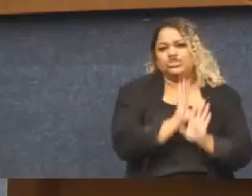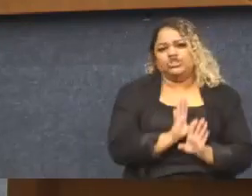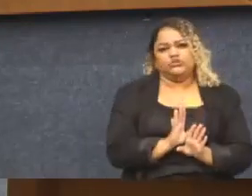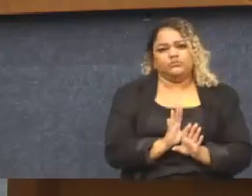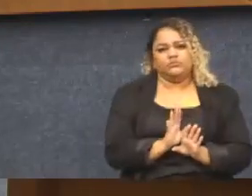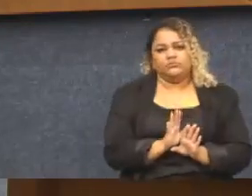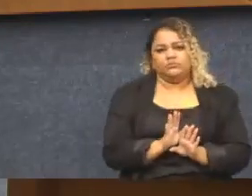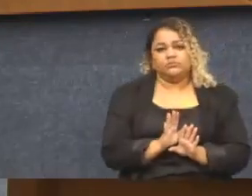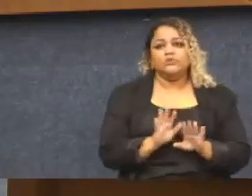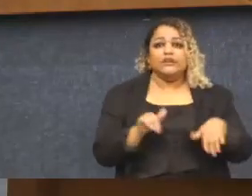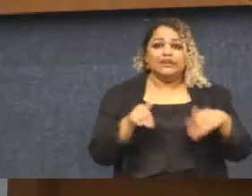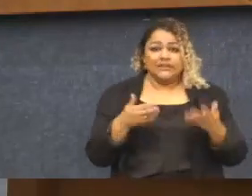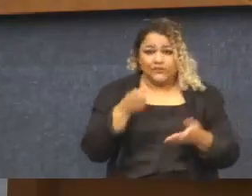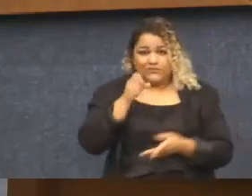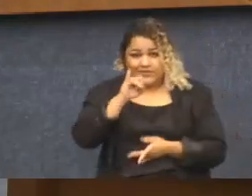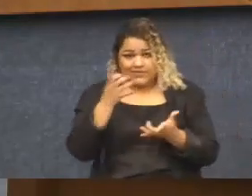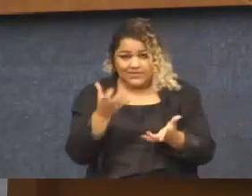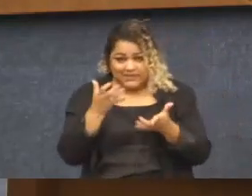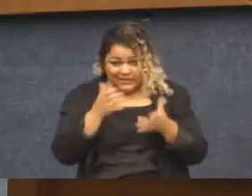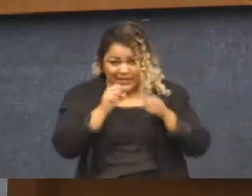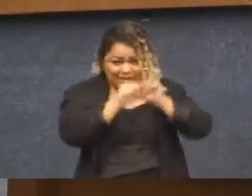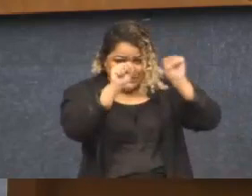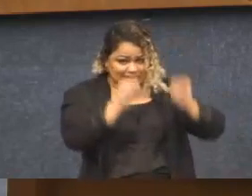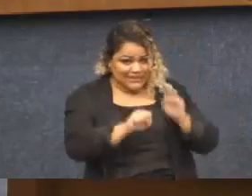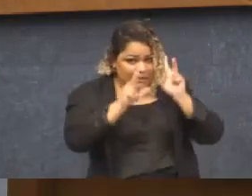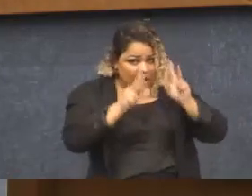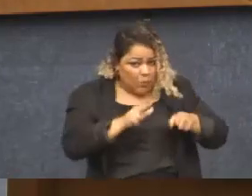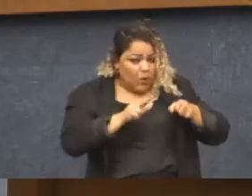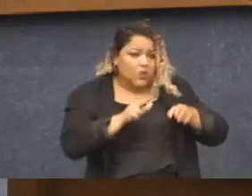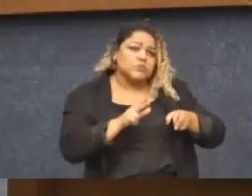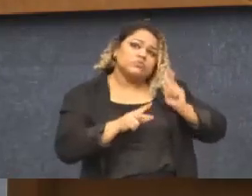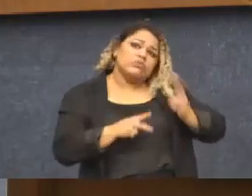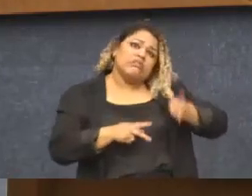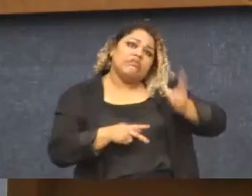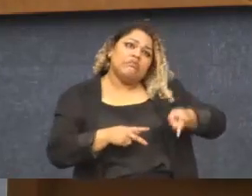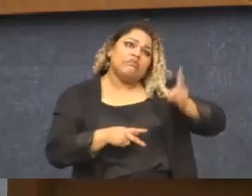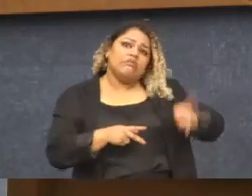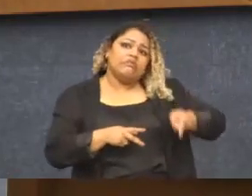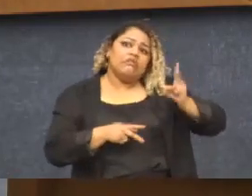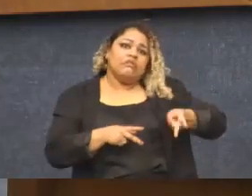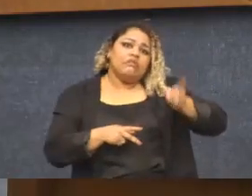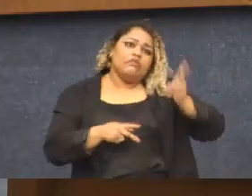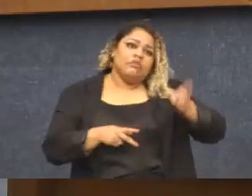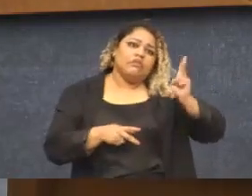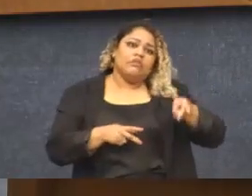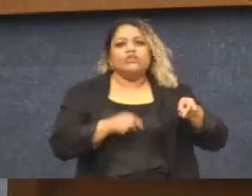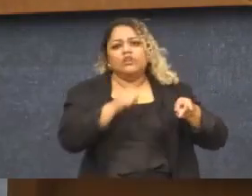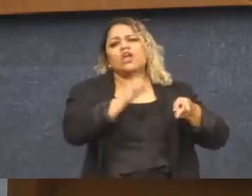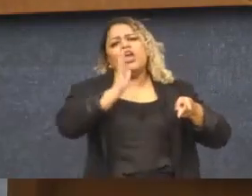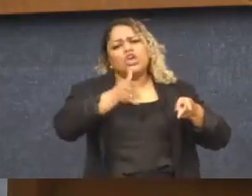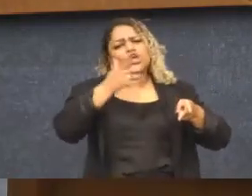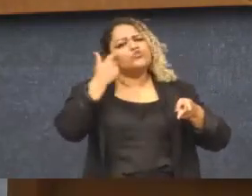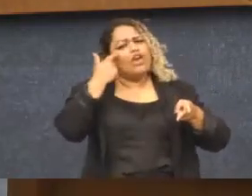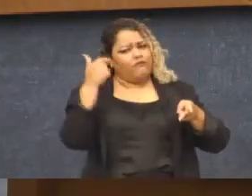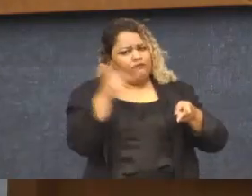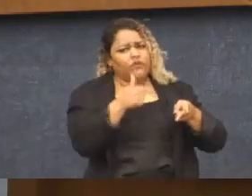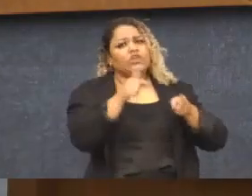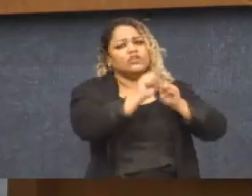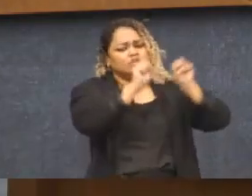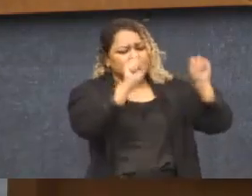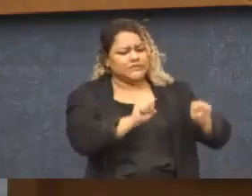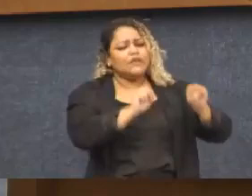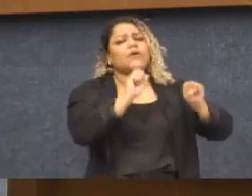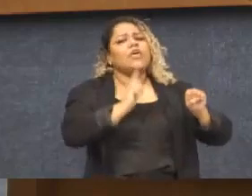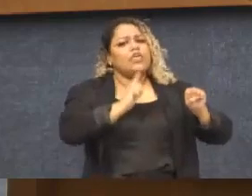se nós queremos, então, continuar com esse sistema, não é? Que eu vejo que tem uma, já houve uma evolução muito